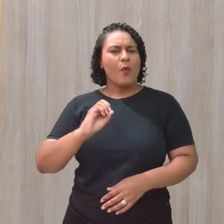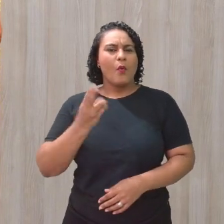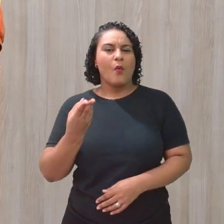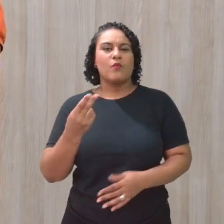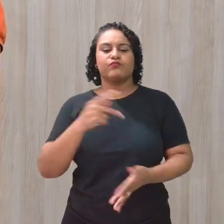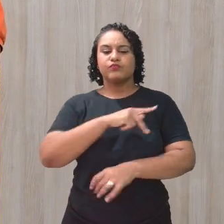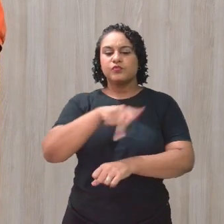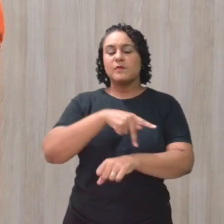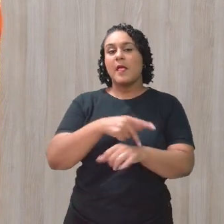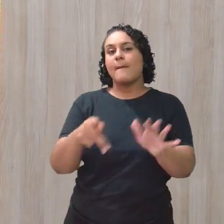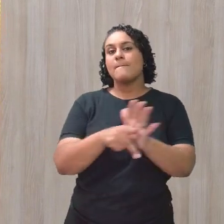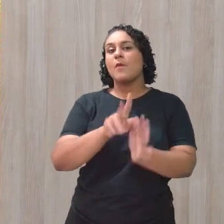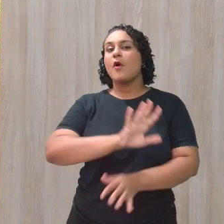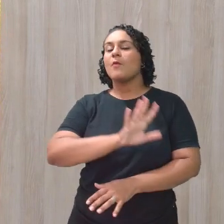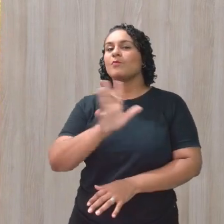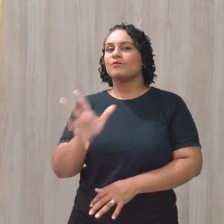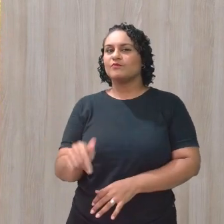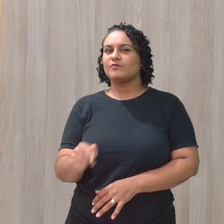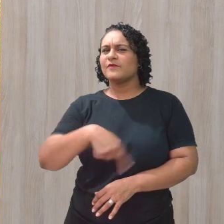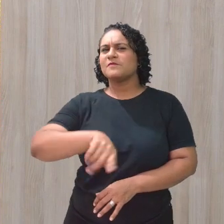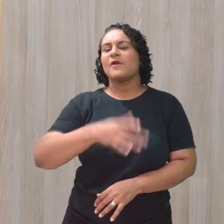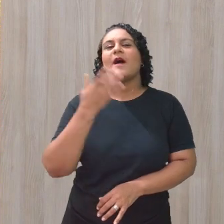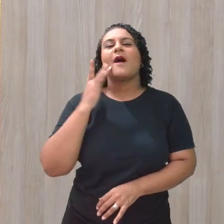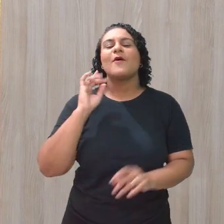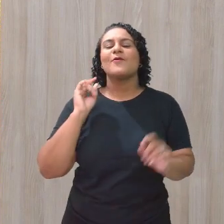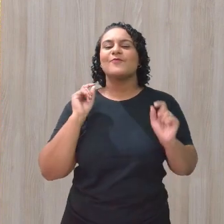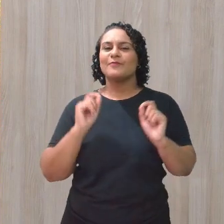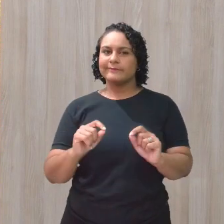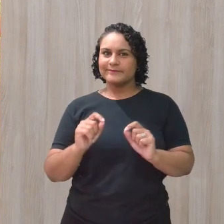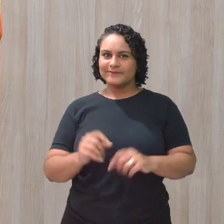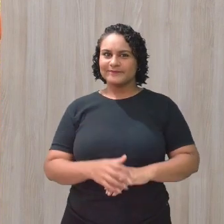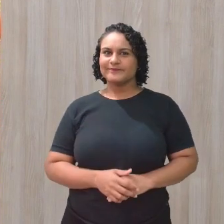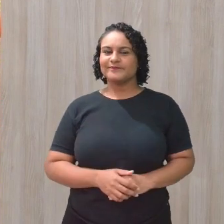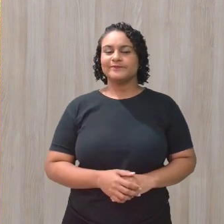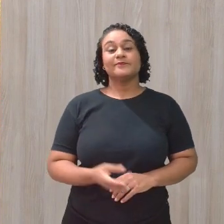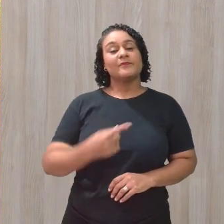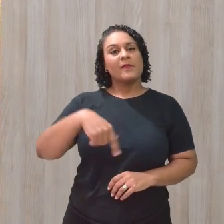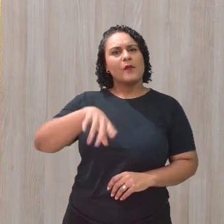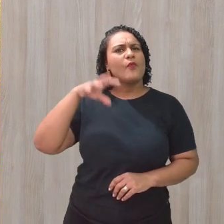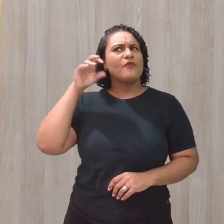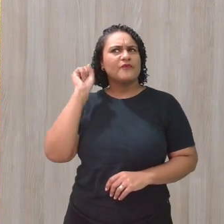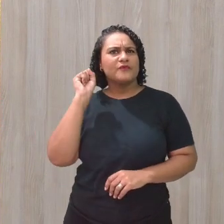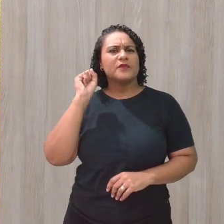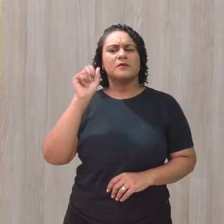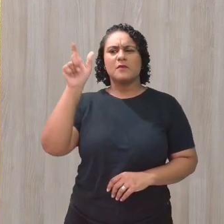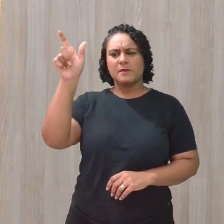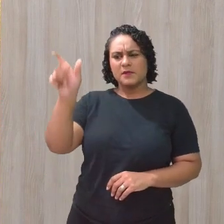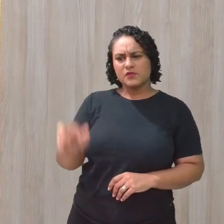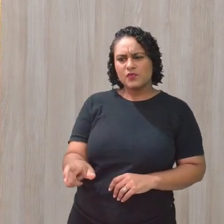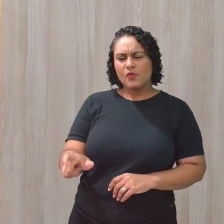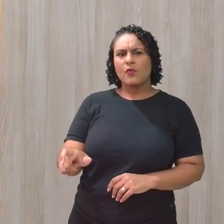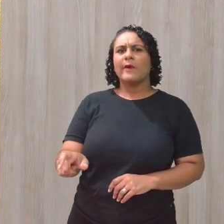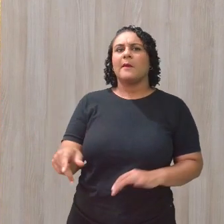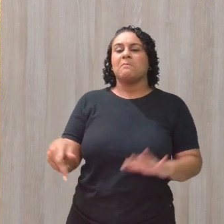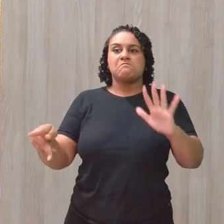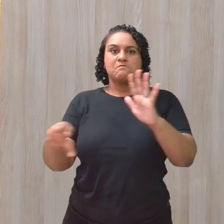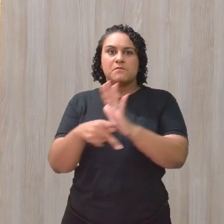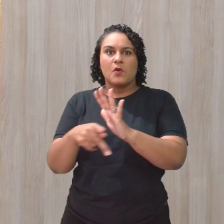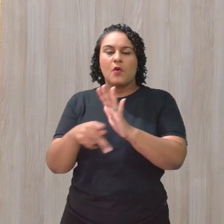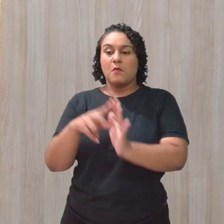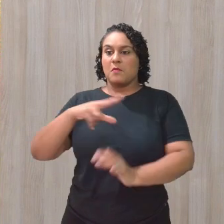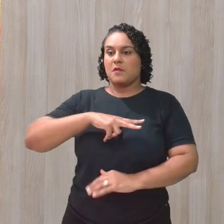continente africano? O que vocês acham? Vocês já ouviram alguém do país, não é,